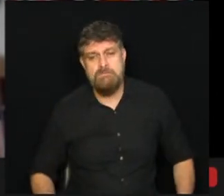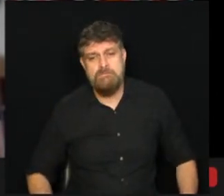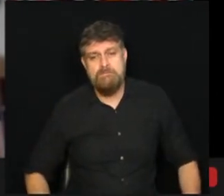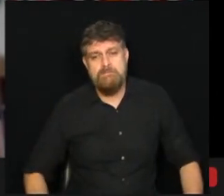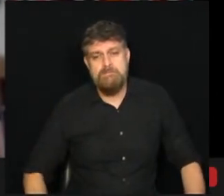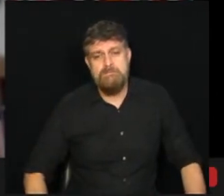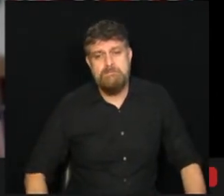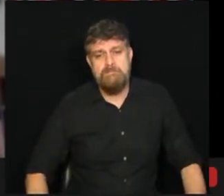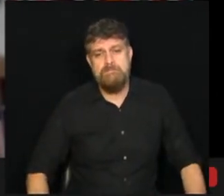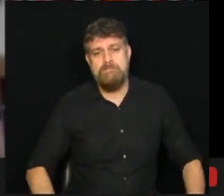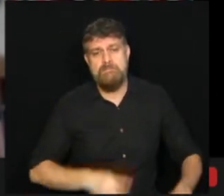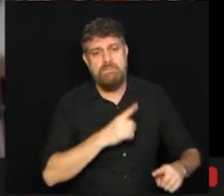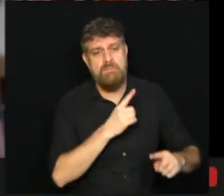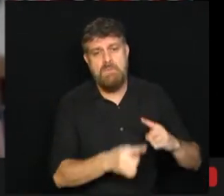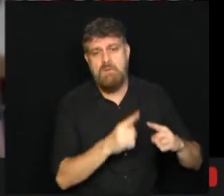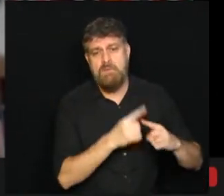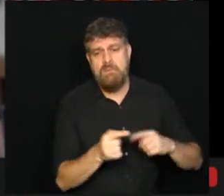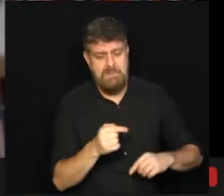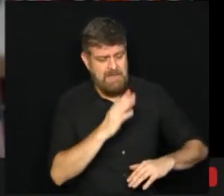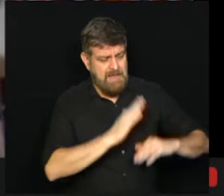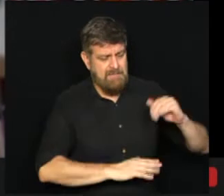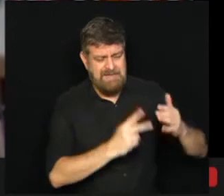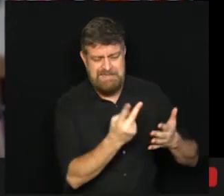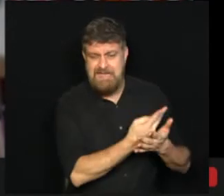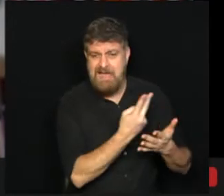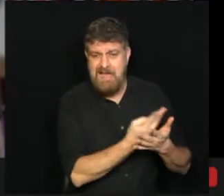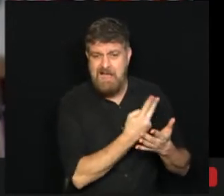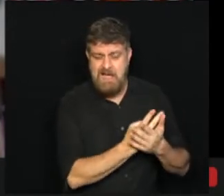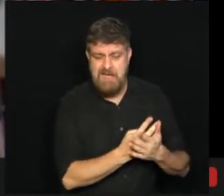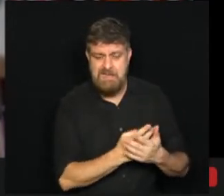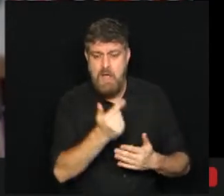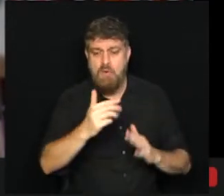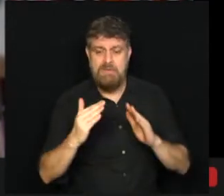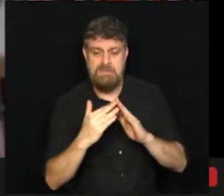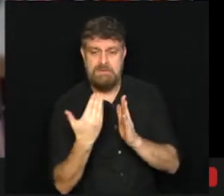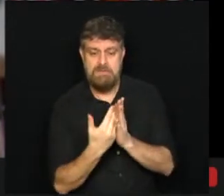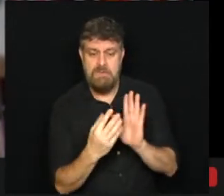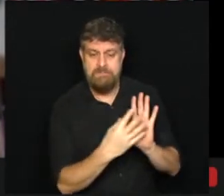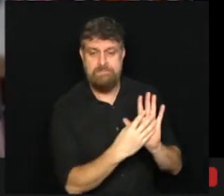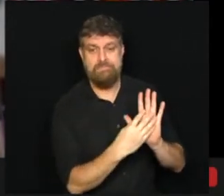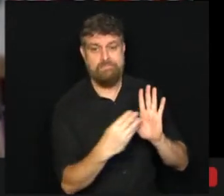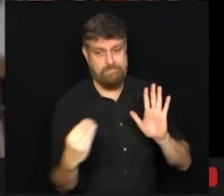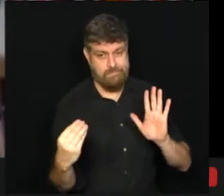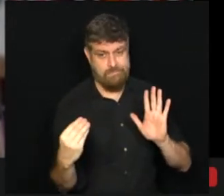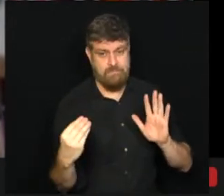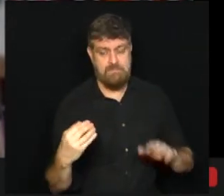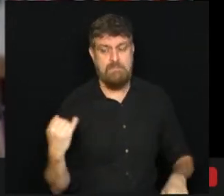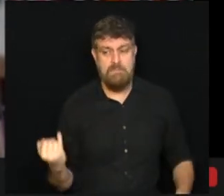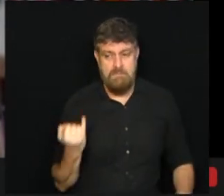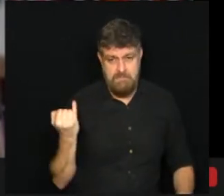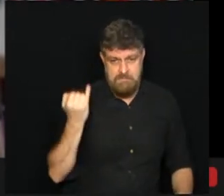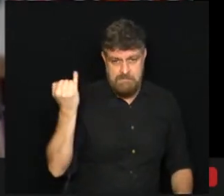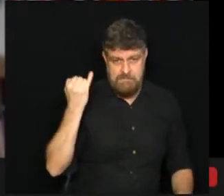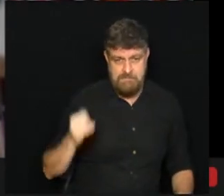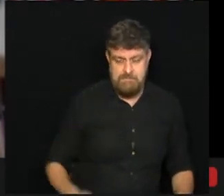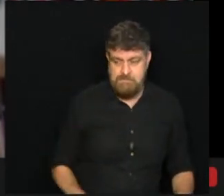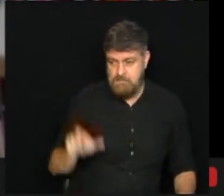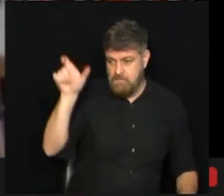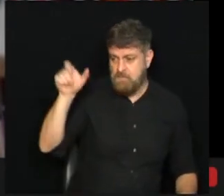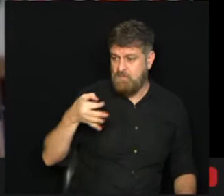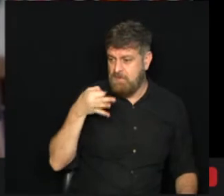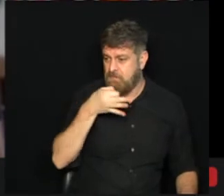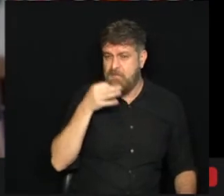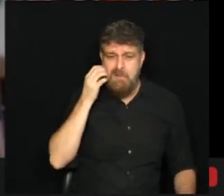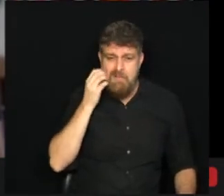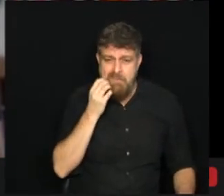para coibir esse tipo de ação em outras escolas, mas é importante também isso que o doutor Dimitri fala sobre